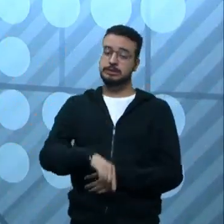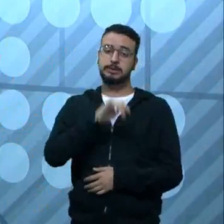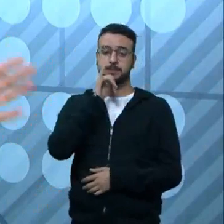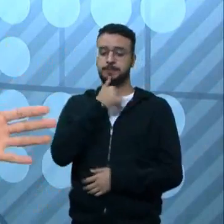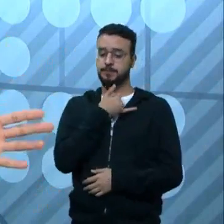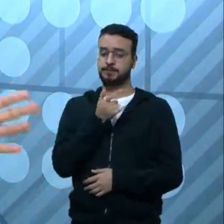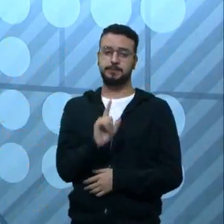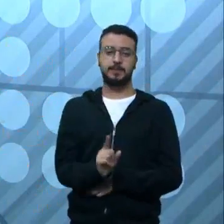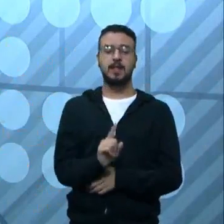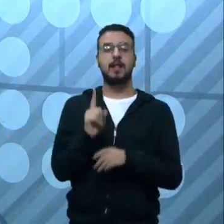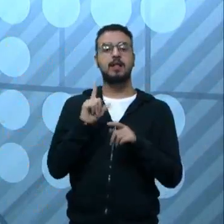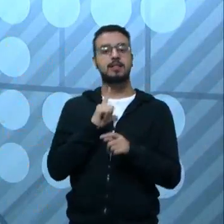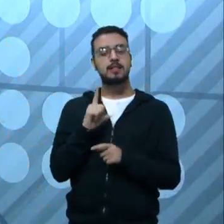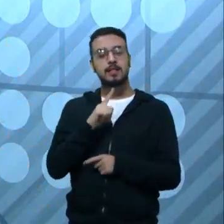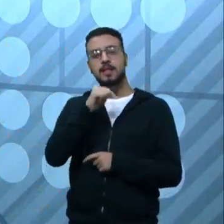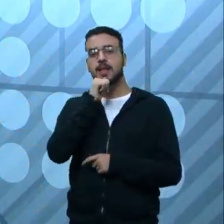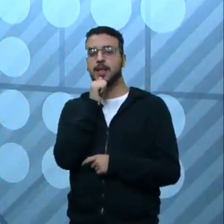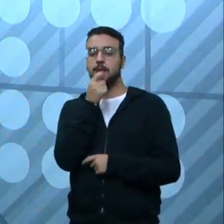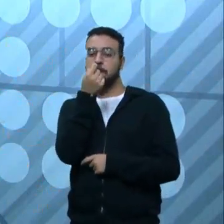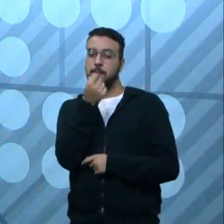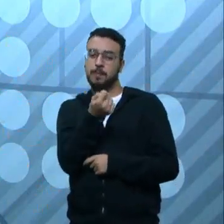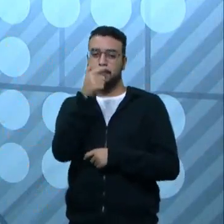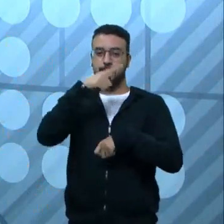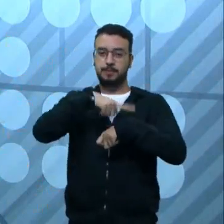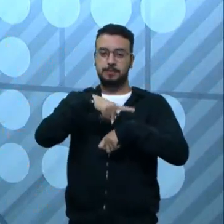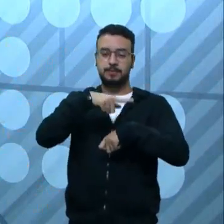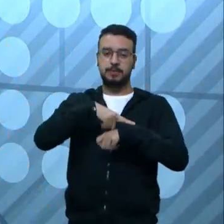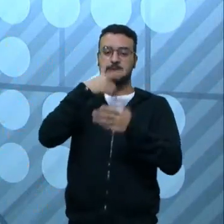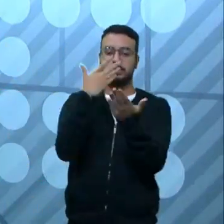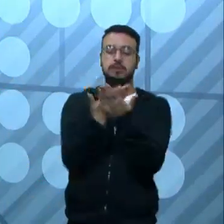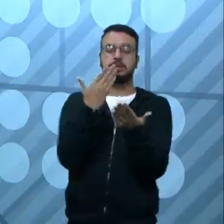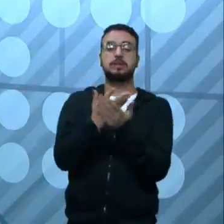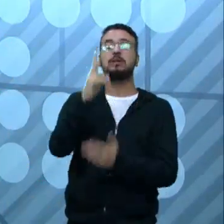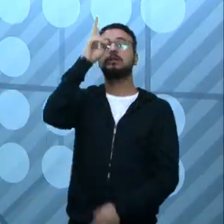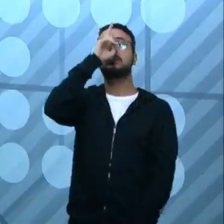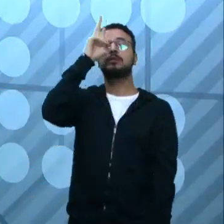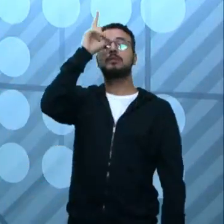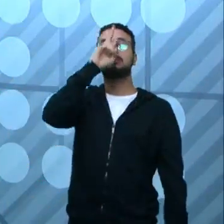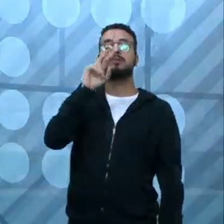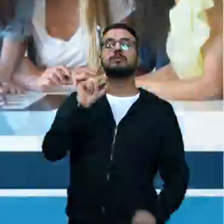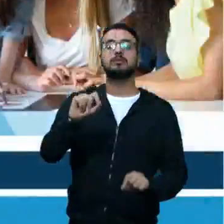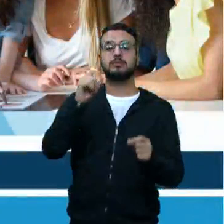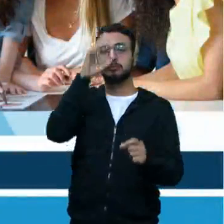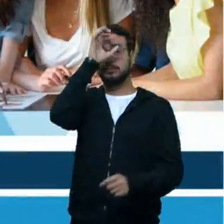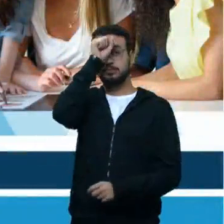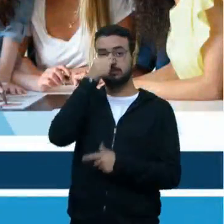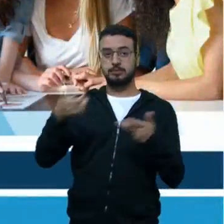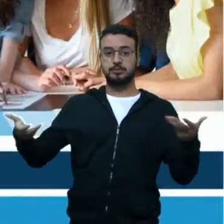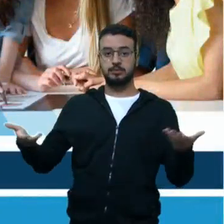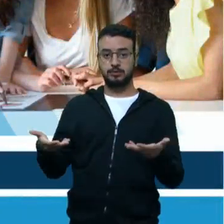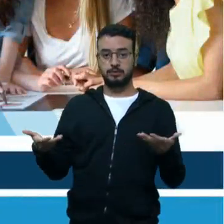gente vai ter um pouquinho ainda de aula para a gente recapitular um pouco sobre o que a gente teve. Vamos ao quadro.